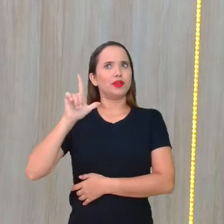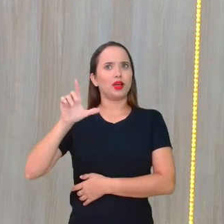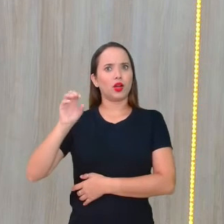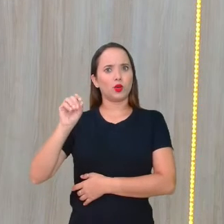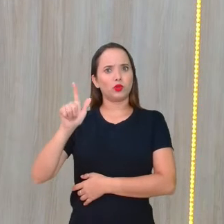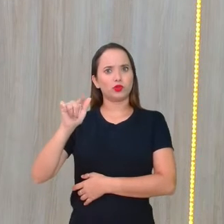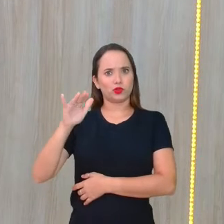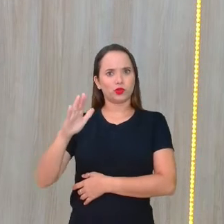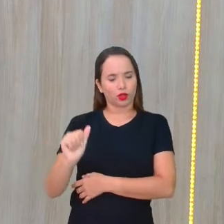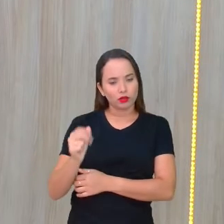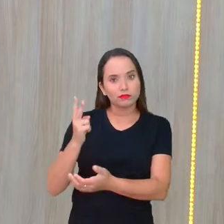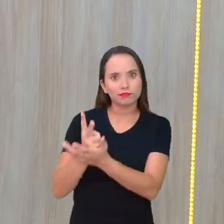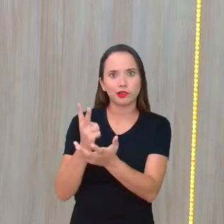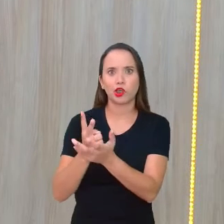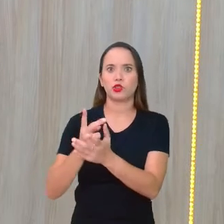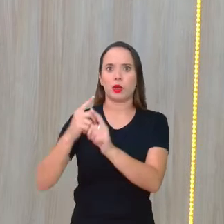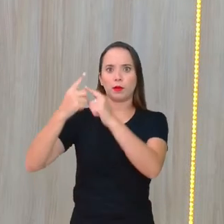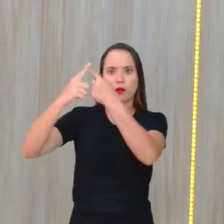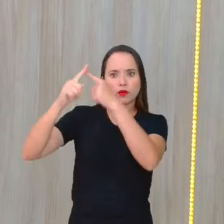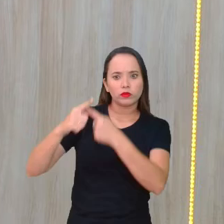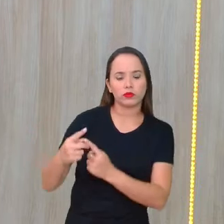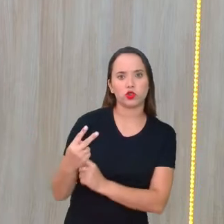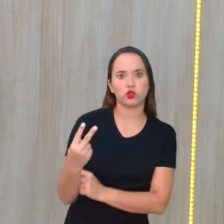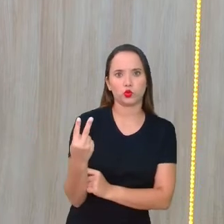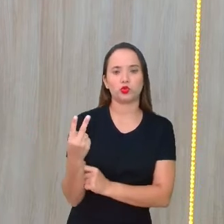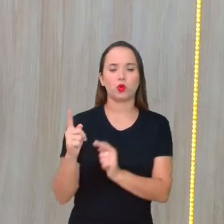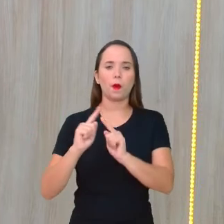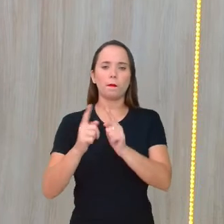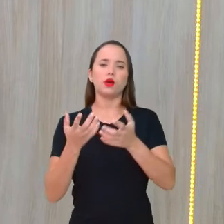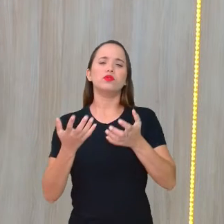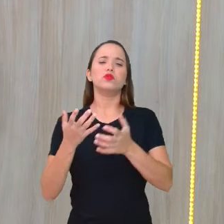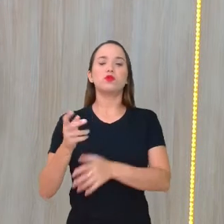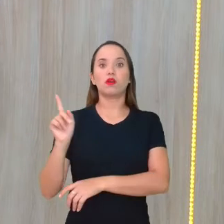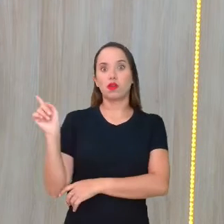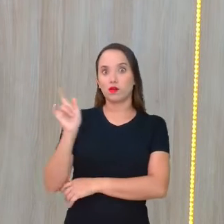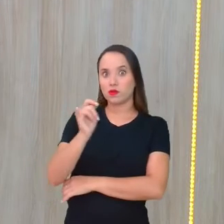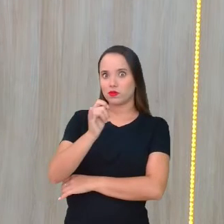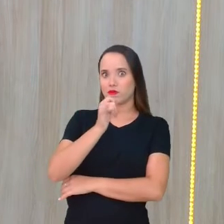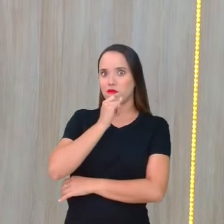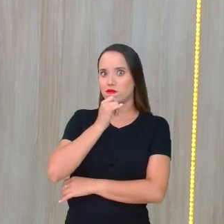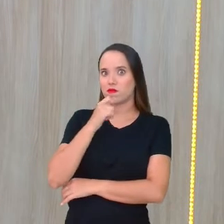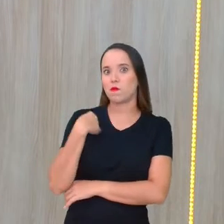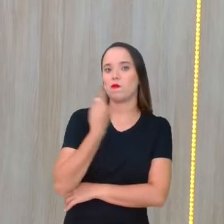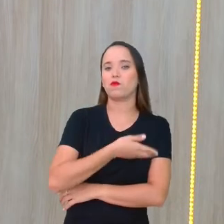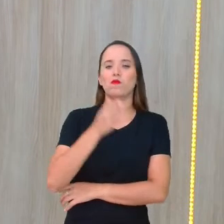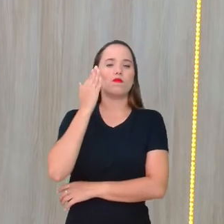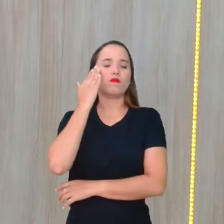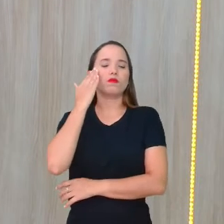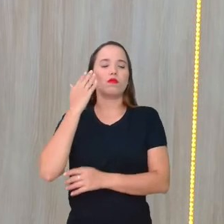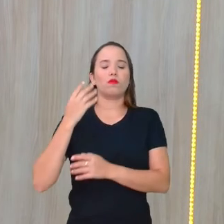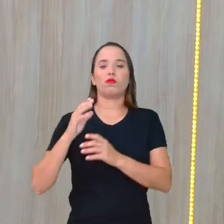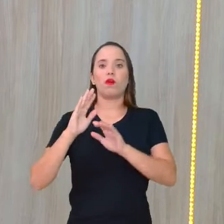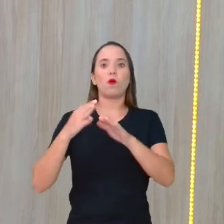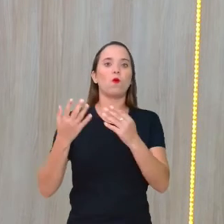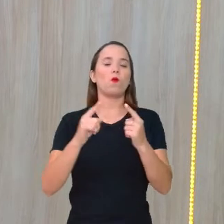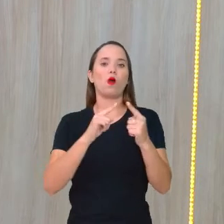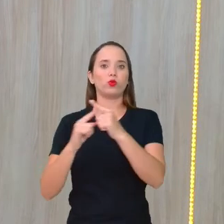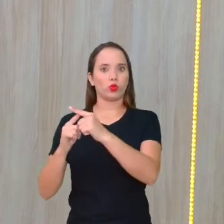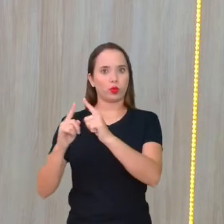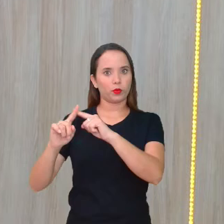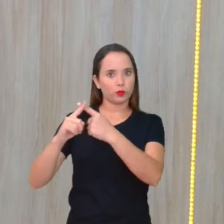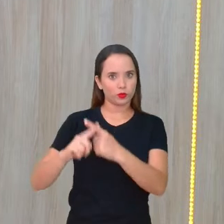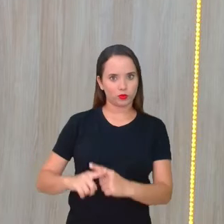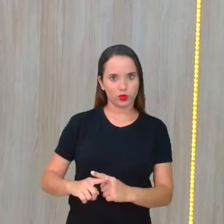sempre multiplicando por 2, mas eu quero esse exemplo aí para a gente compreender o tipo de multiplicação que apareceu nessa